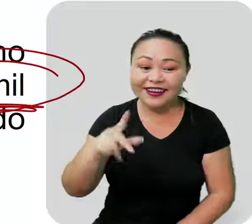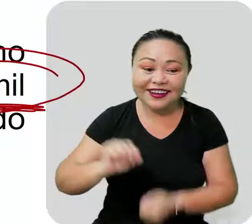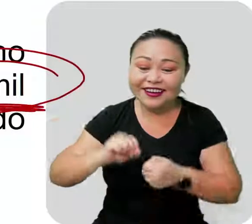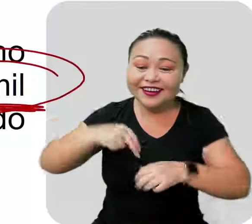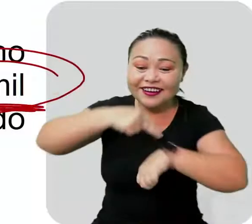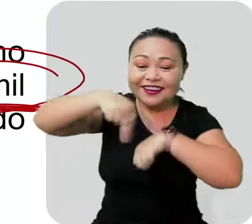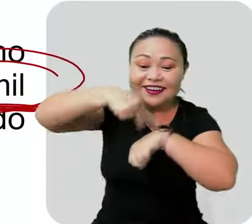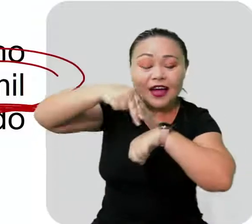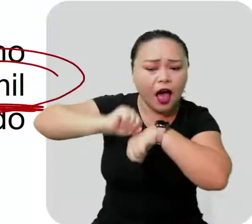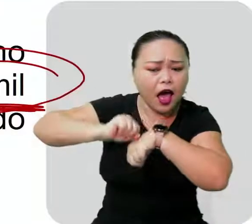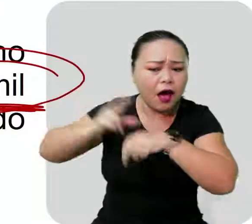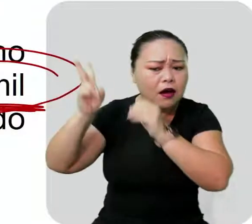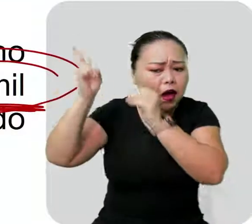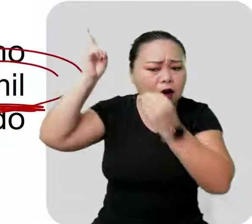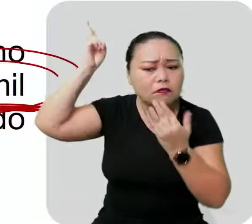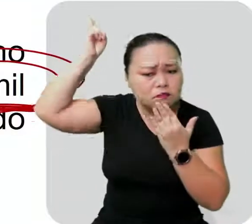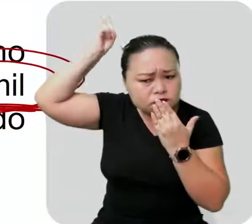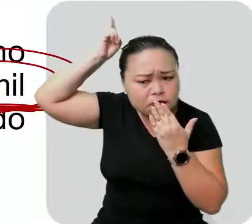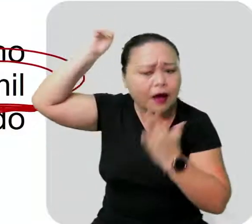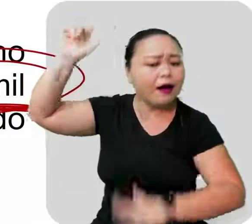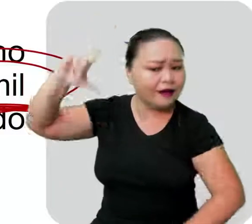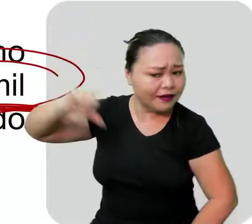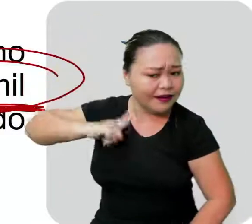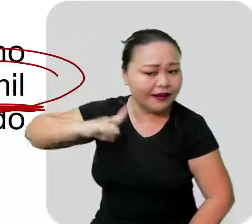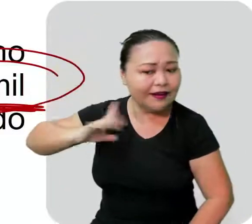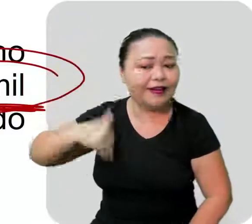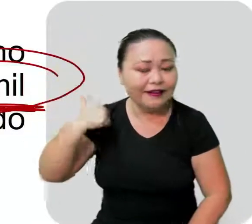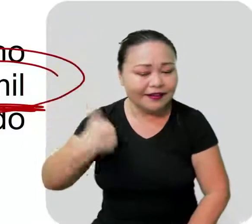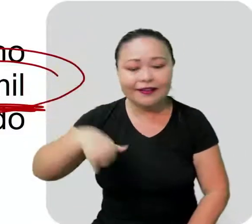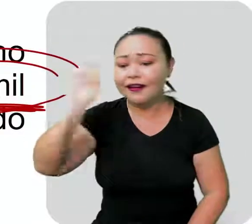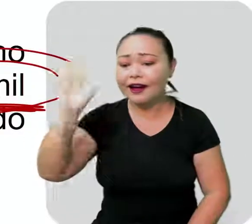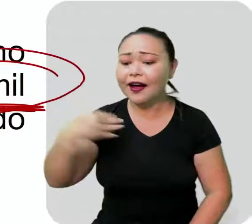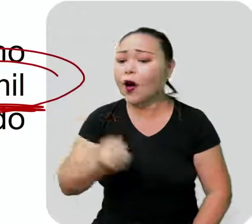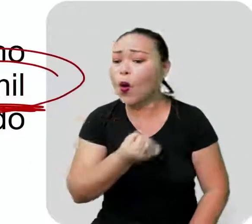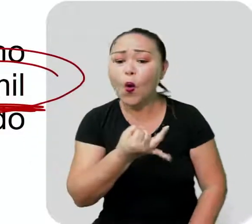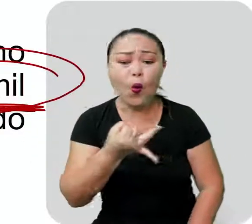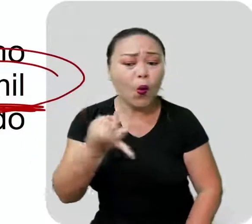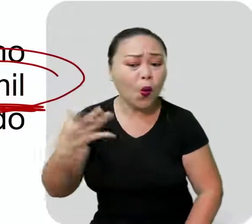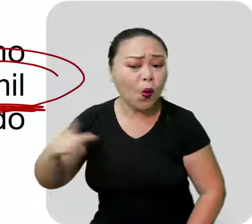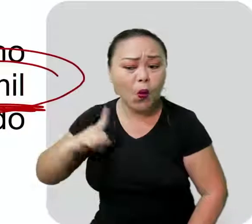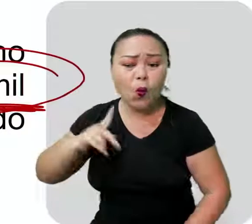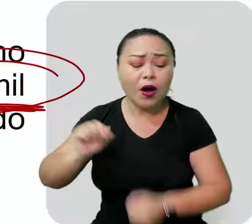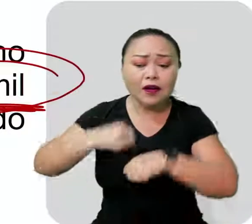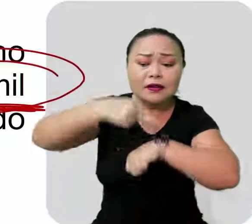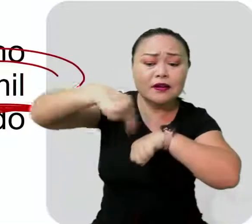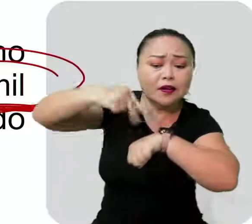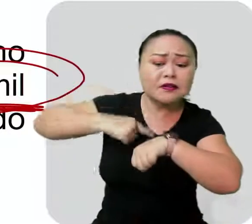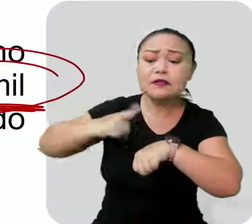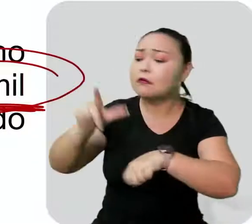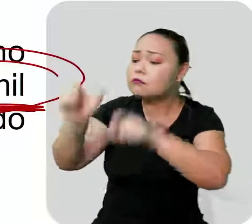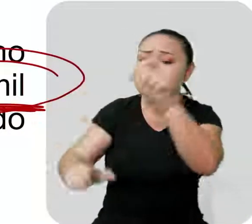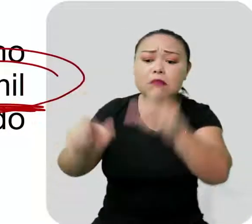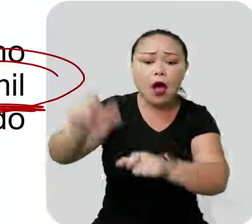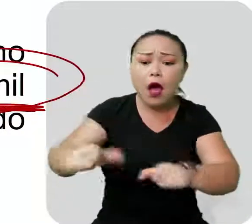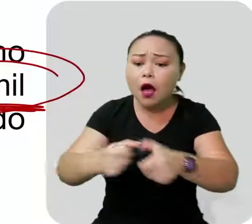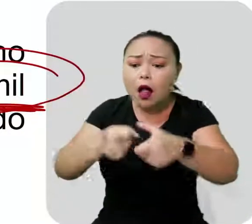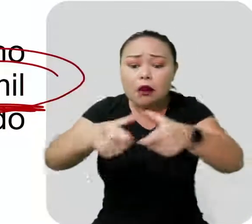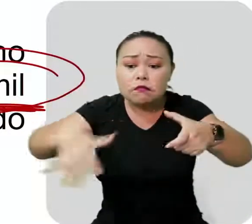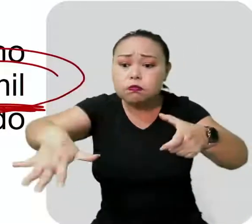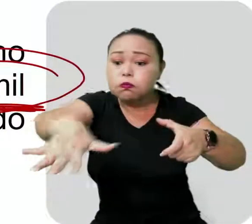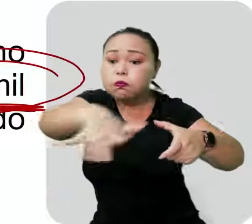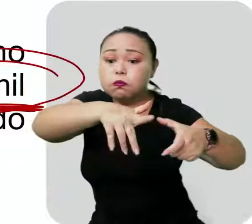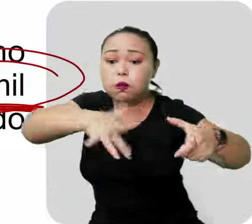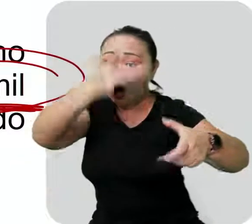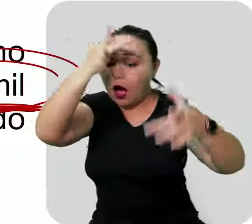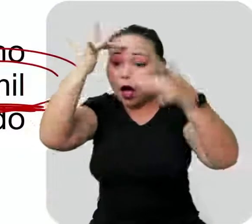muita gente cara animações a você monta Nações de habitantes é muita